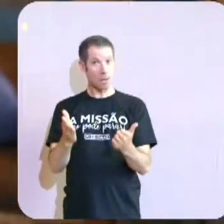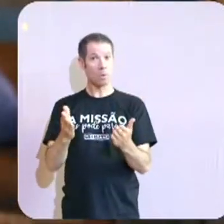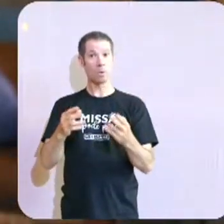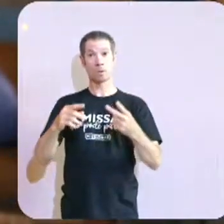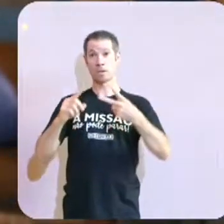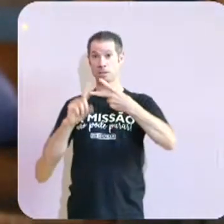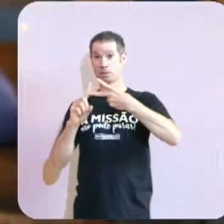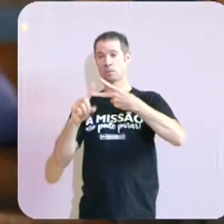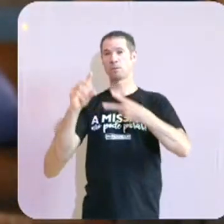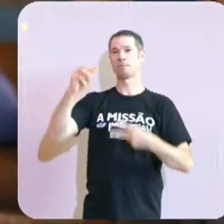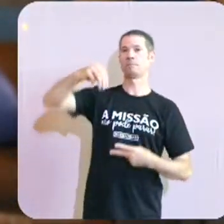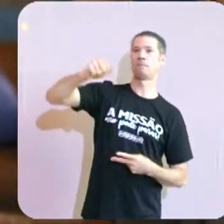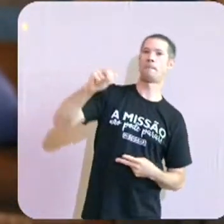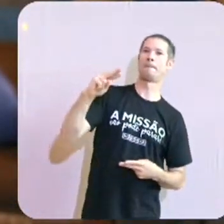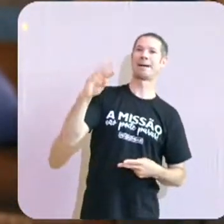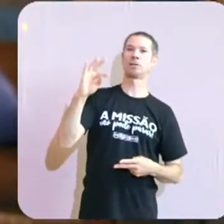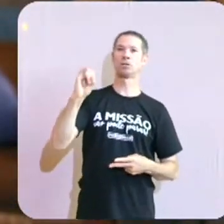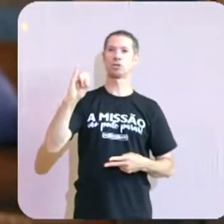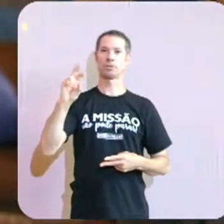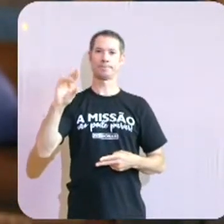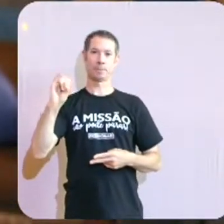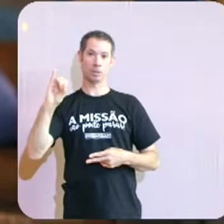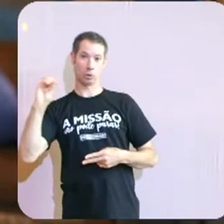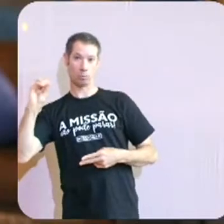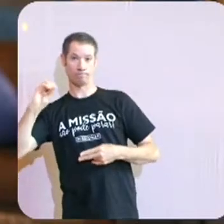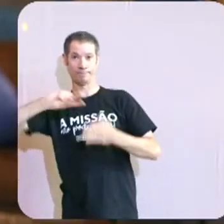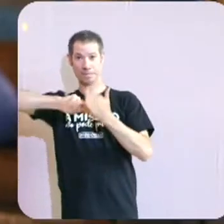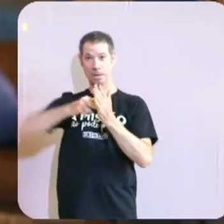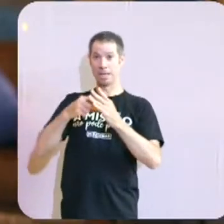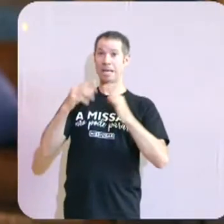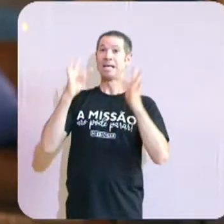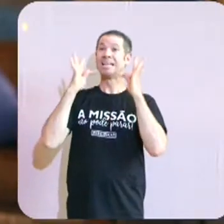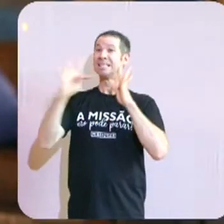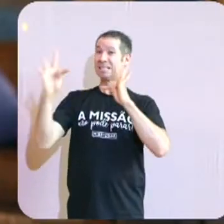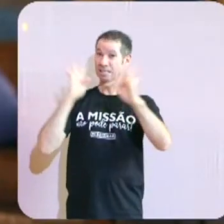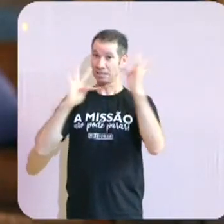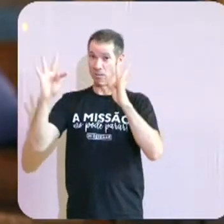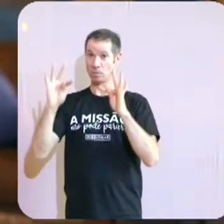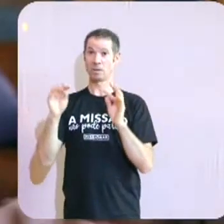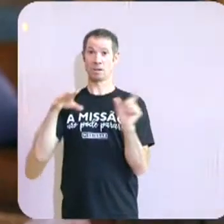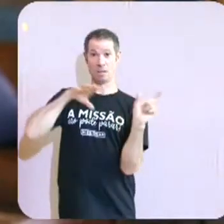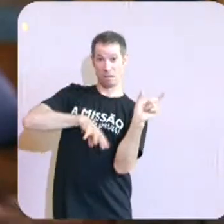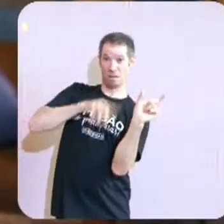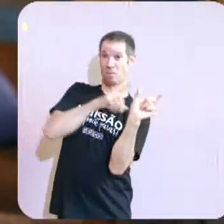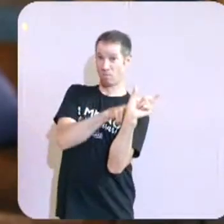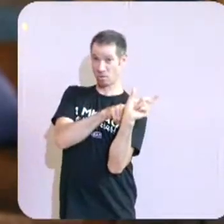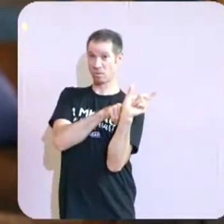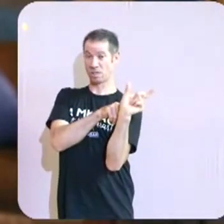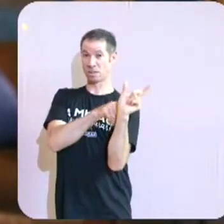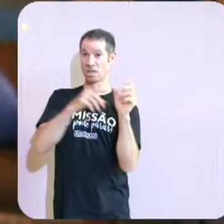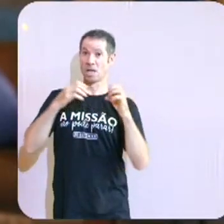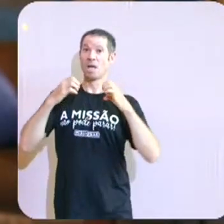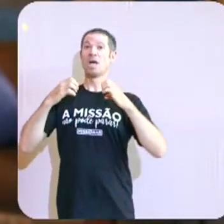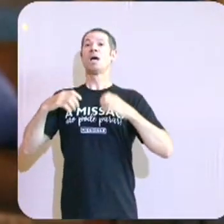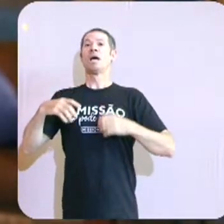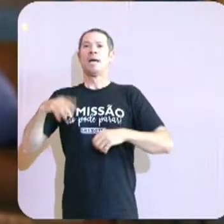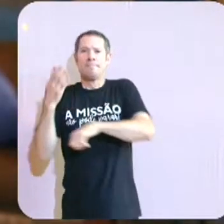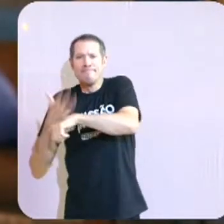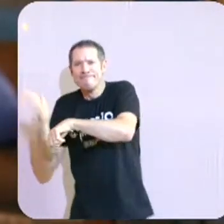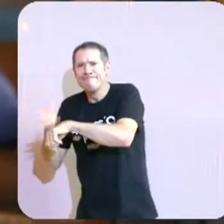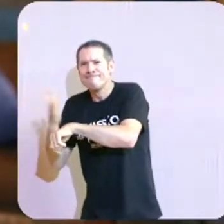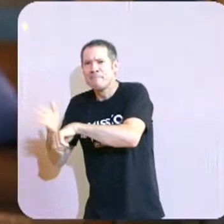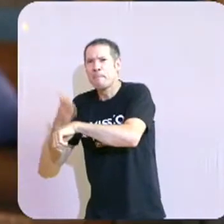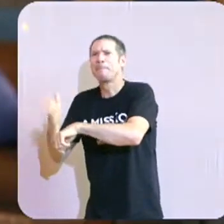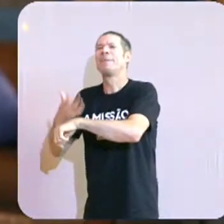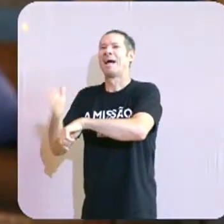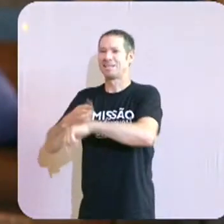mencionado, é martírio, que significa testemunho, na tradução nossa do português. É o Evangelho do Reino sendo vivido. O